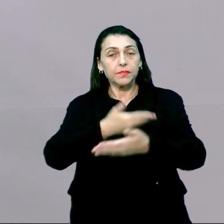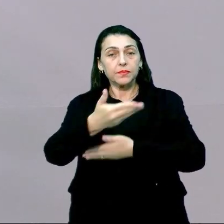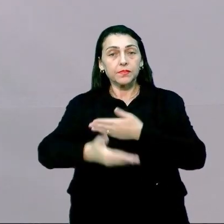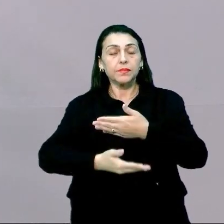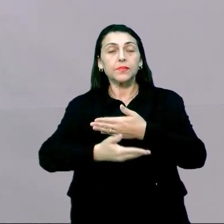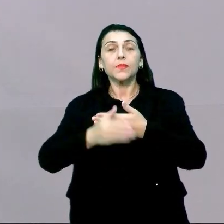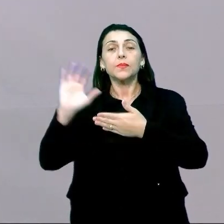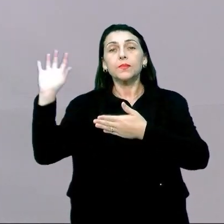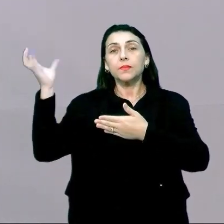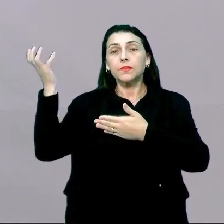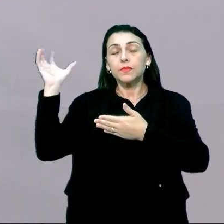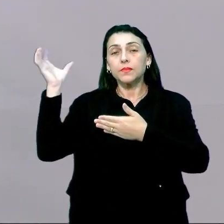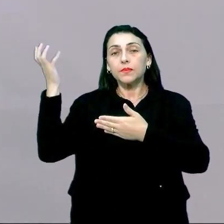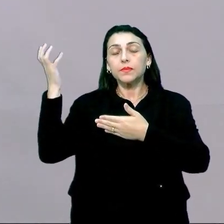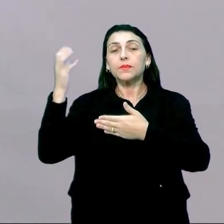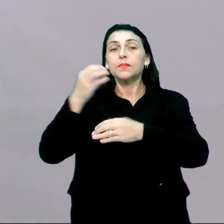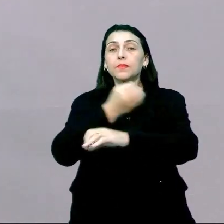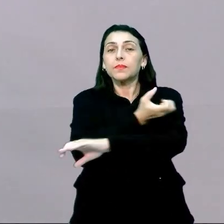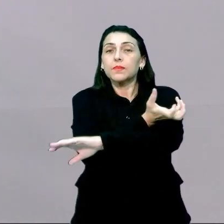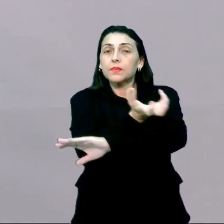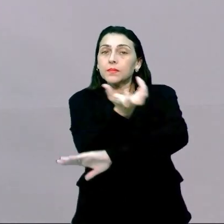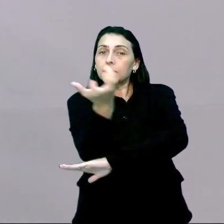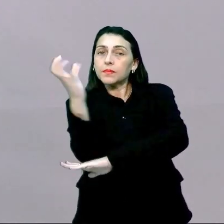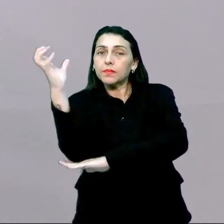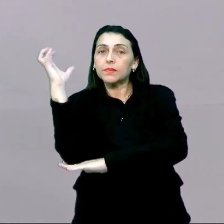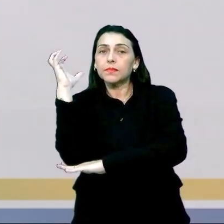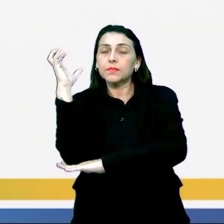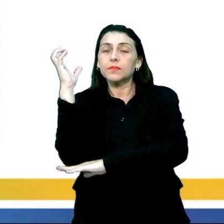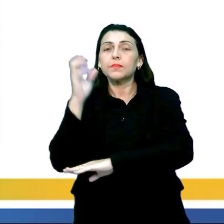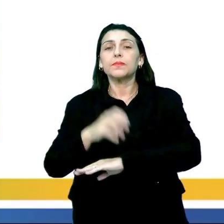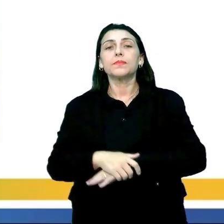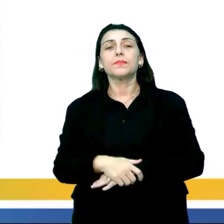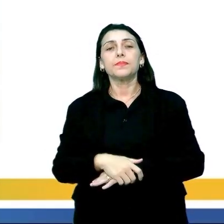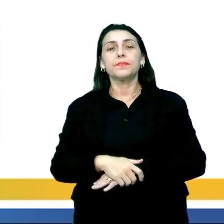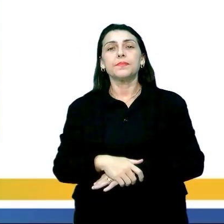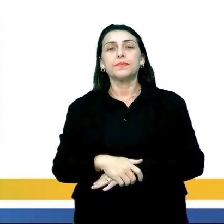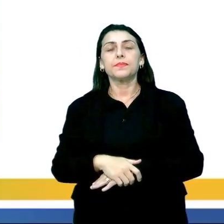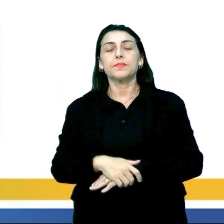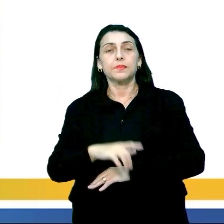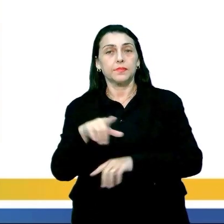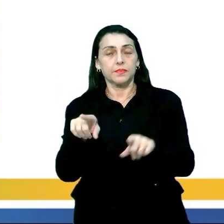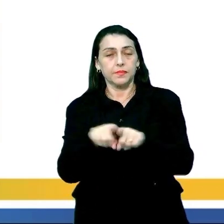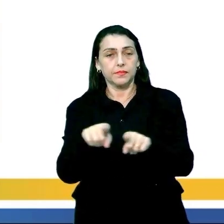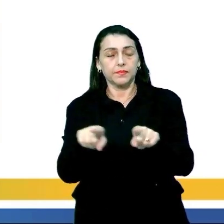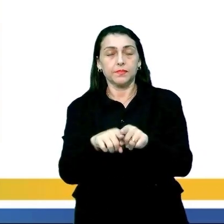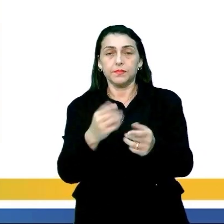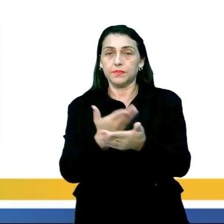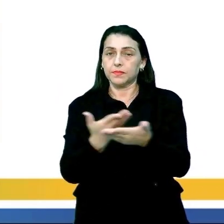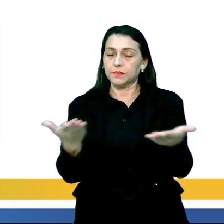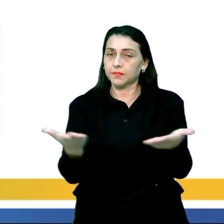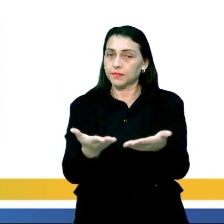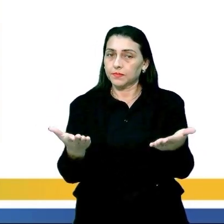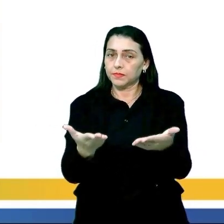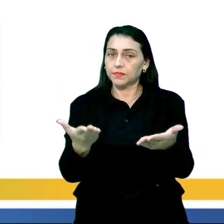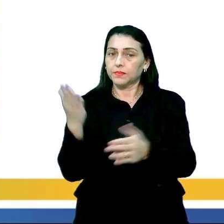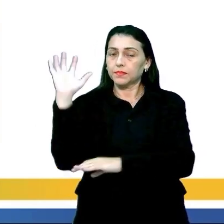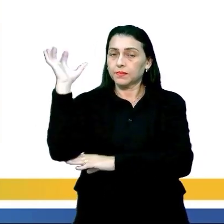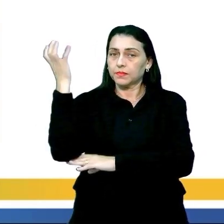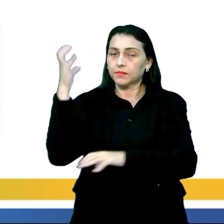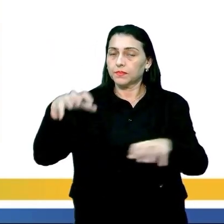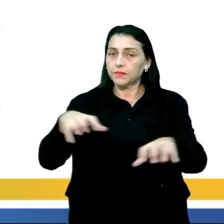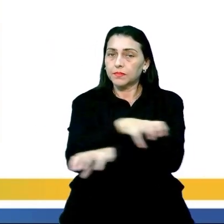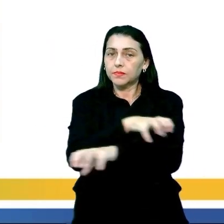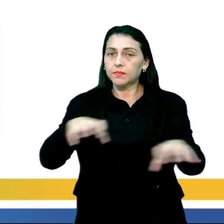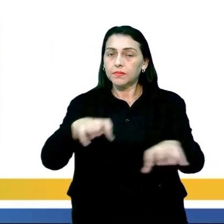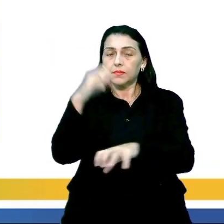distribuição climática e a vegetação. Bem, então, a nossa aula de hoje, Climas e Biomas do